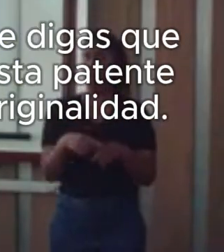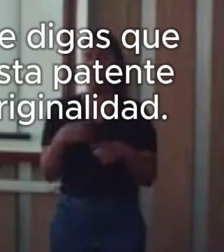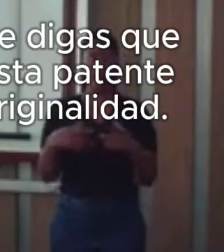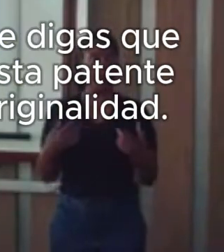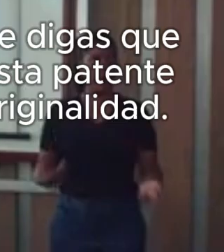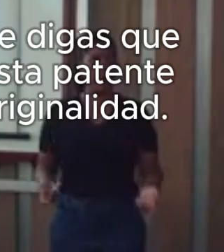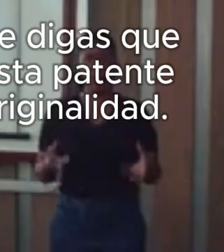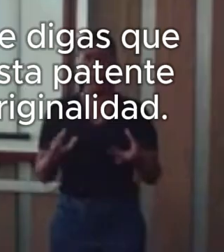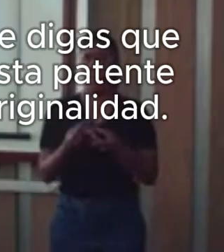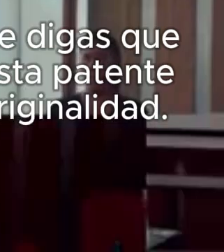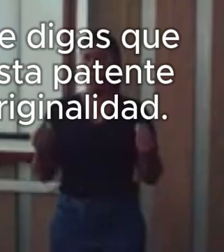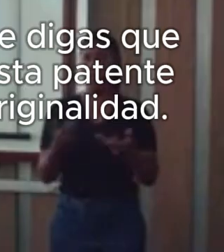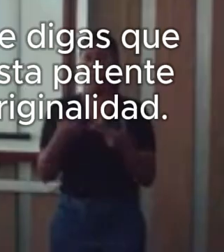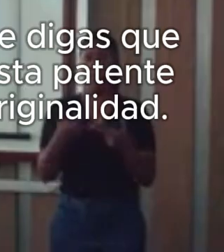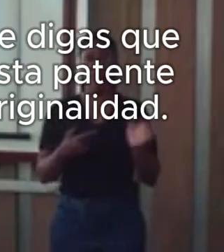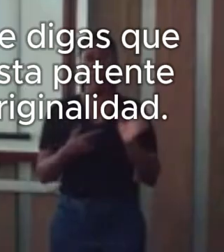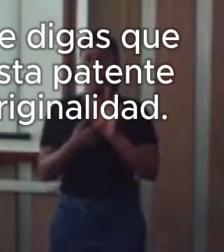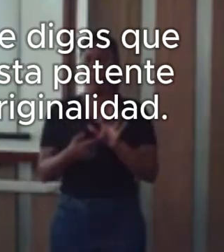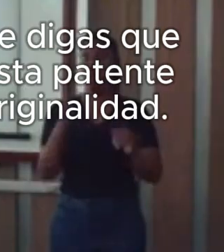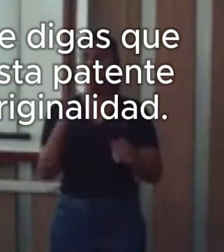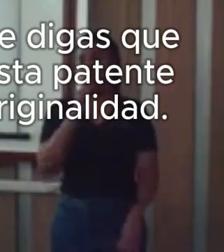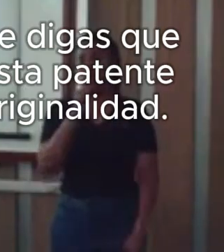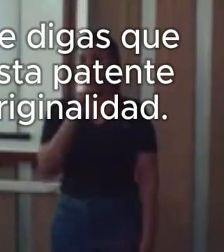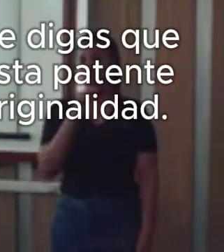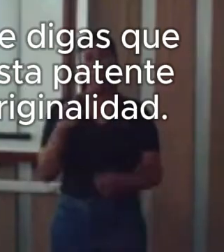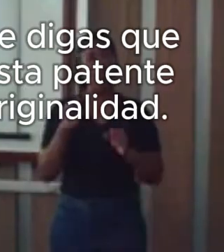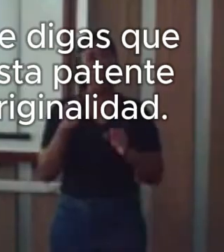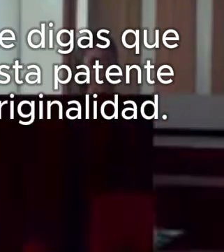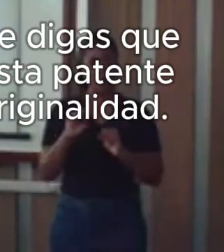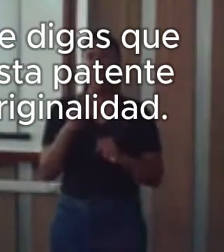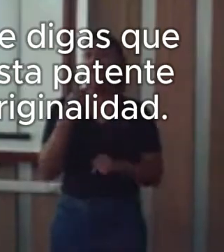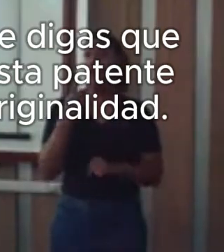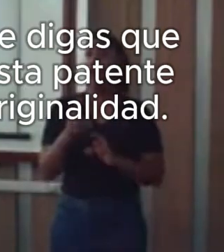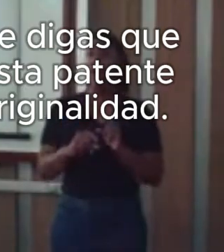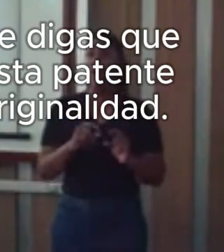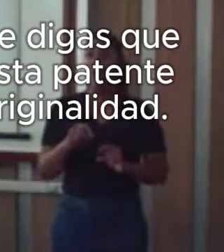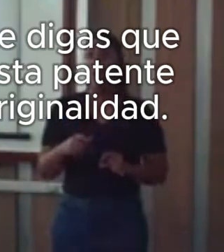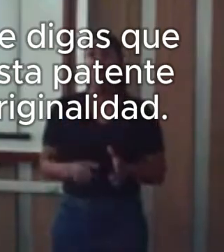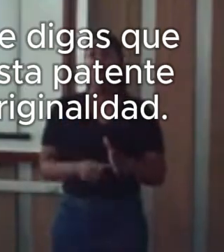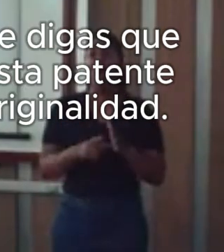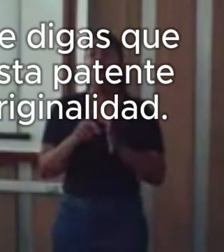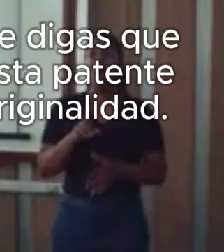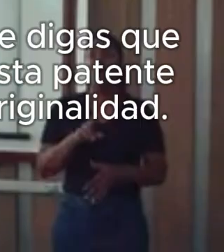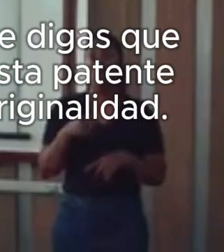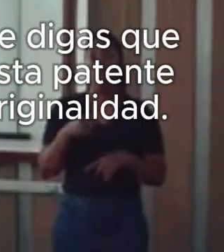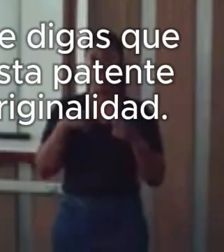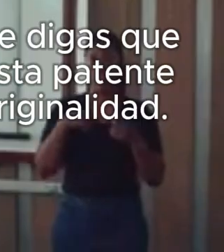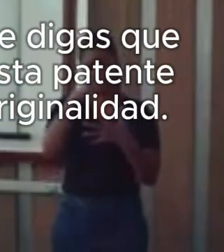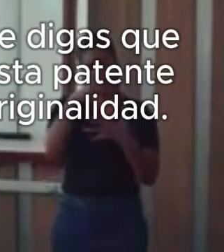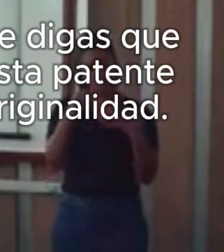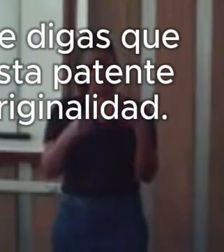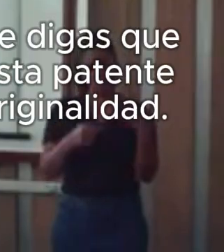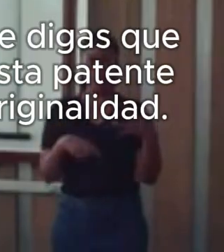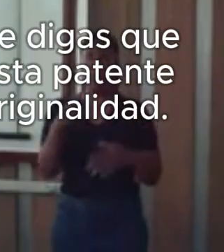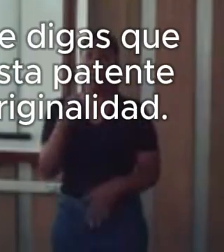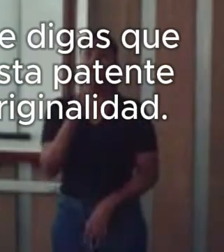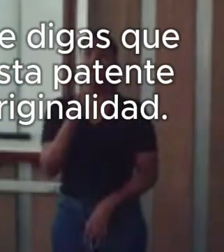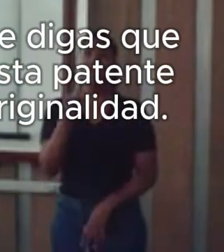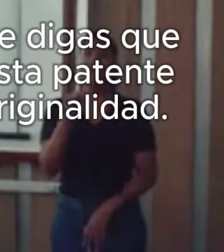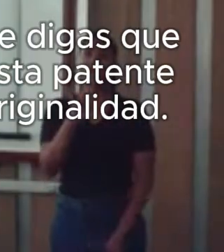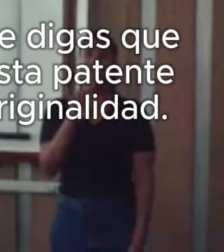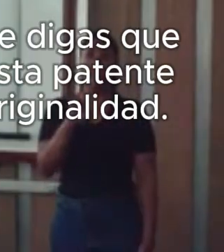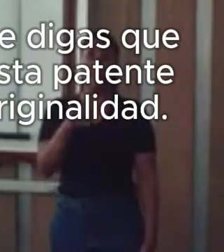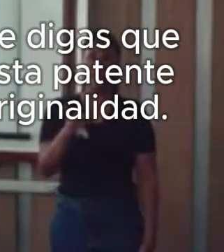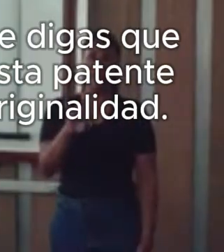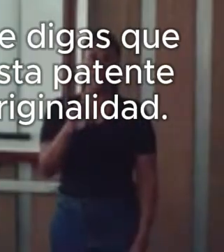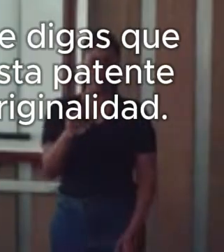foi mostrada. Tudo bem que você pode dizer que isso aqui a gente falou antes, mas tem um monte de coisa que está nessa patente que nunca tinha sido falada, né?